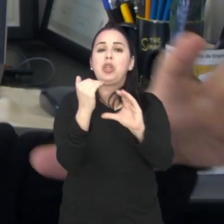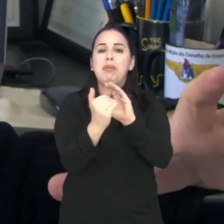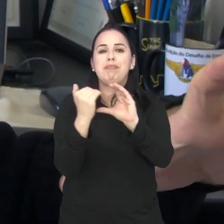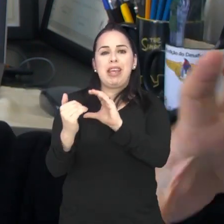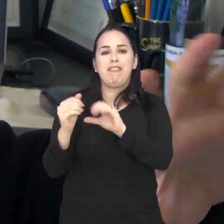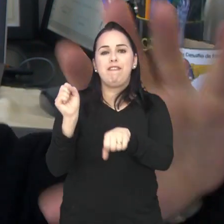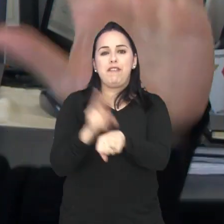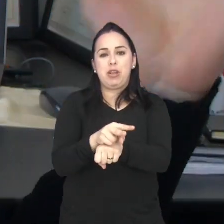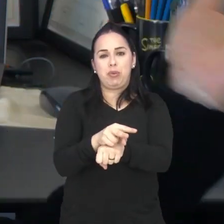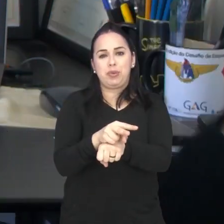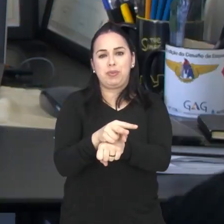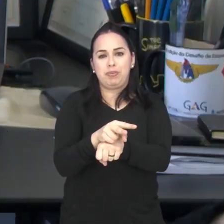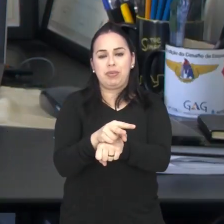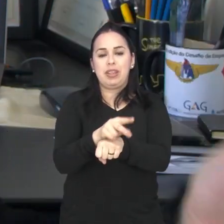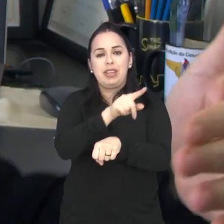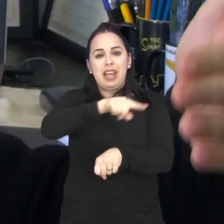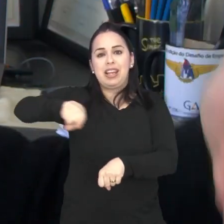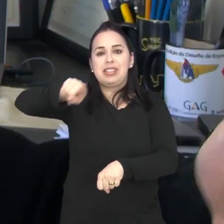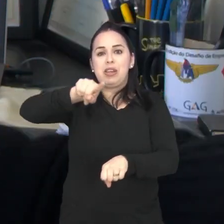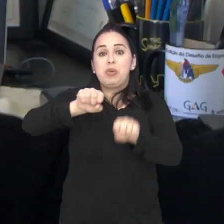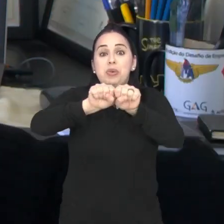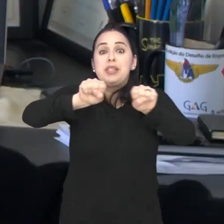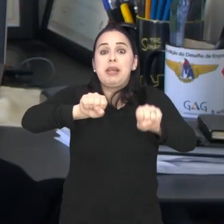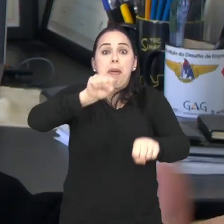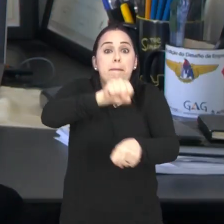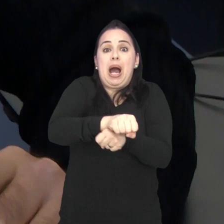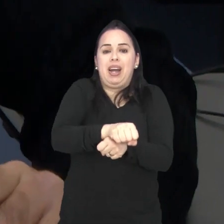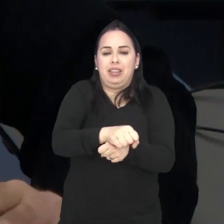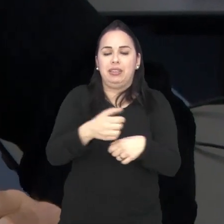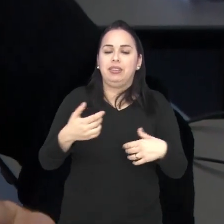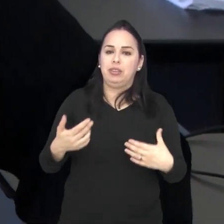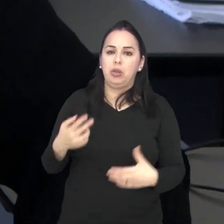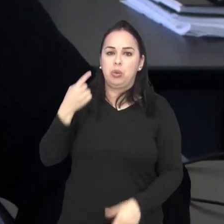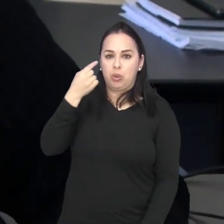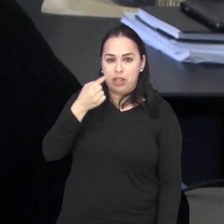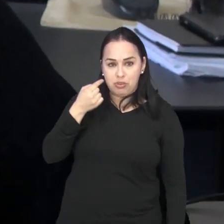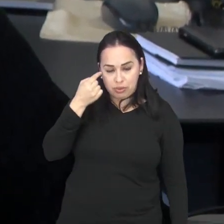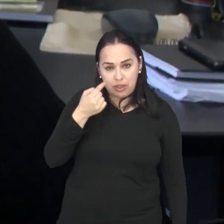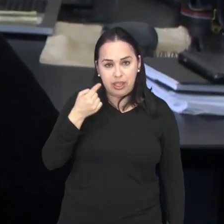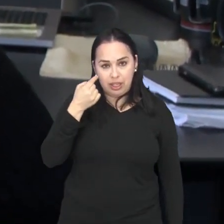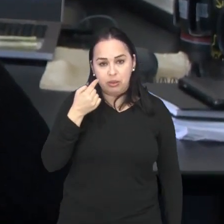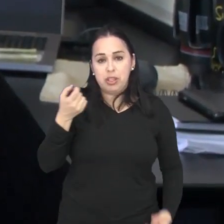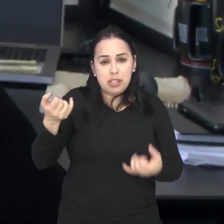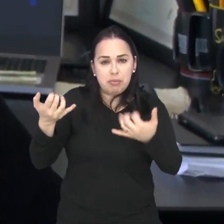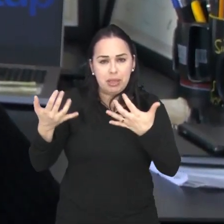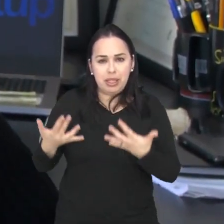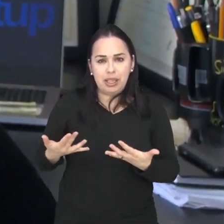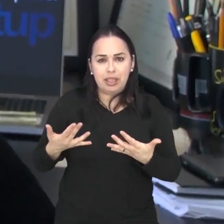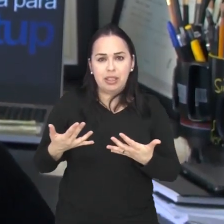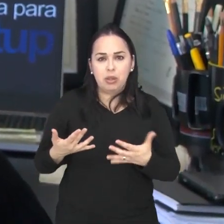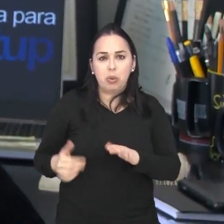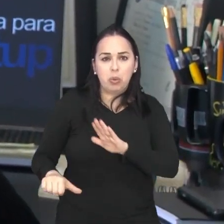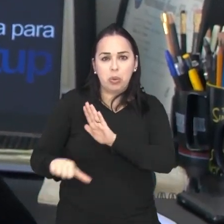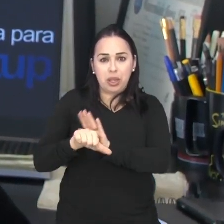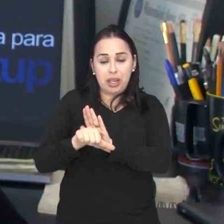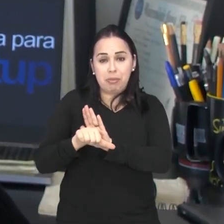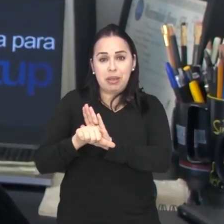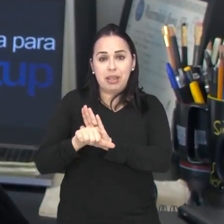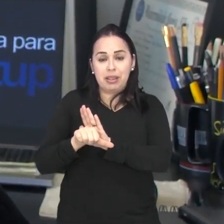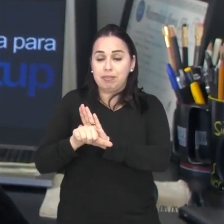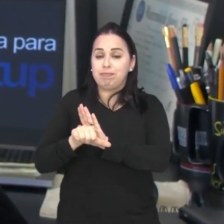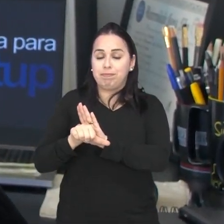outras, quando vê, paralisa o sistema de toda uma empresa. Para o advogado, a resolução para esse tipo de crime passa